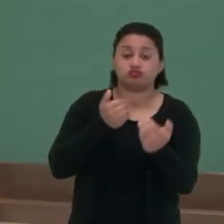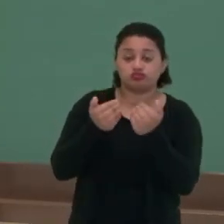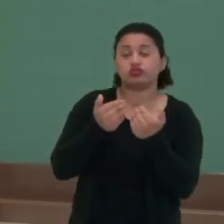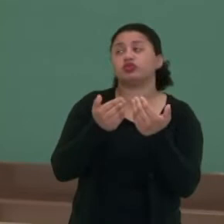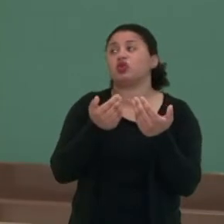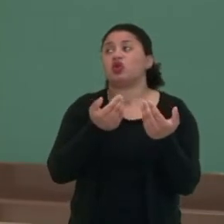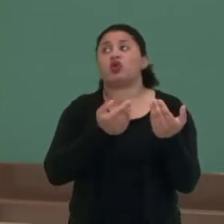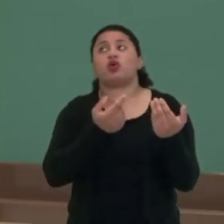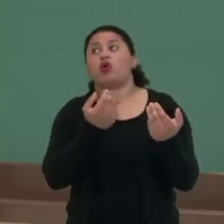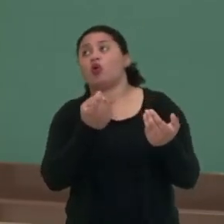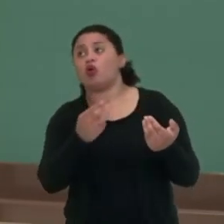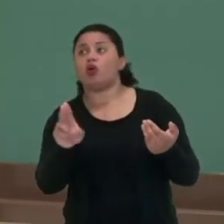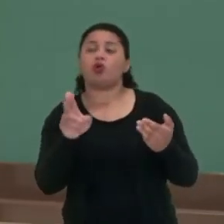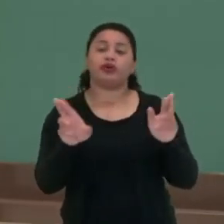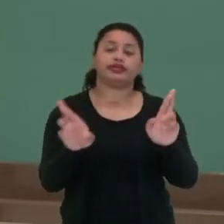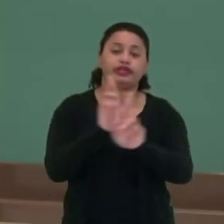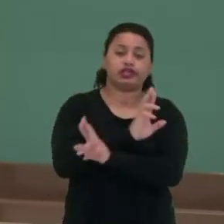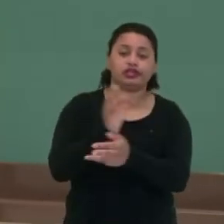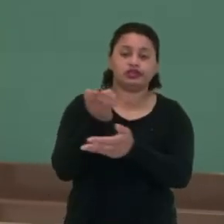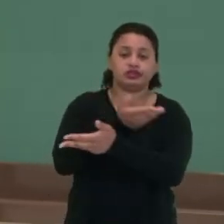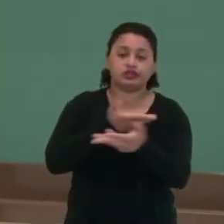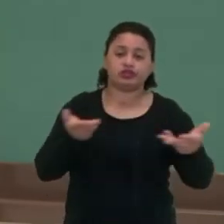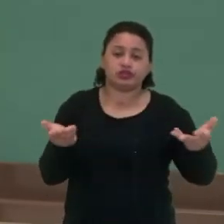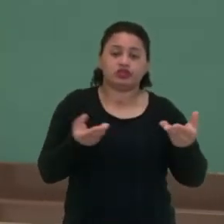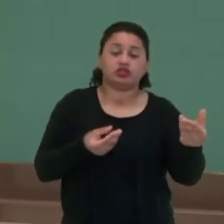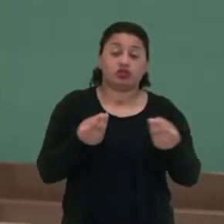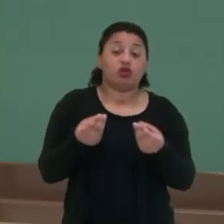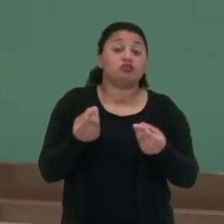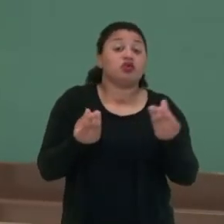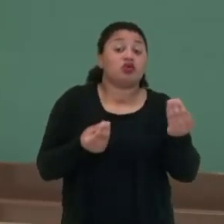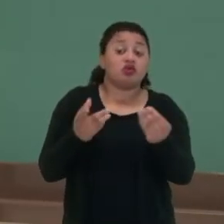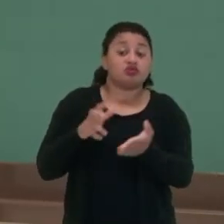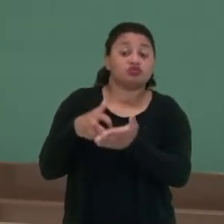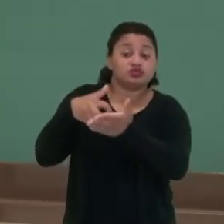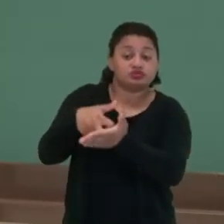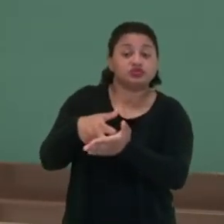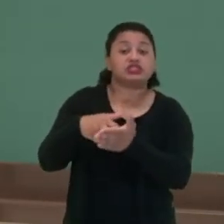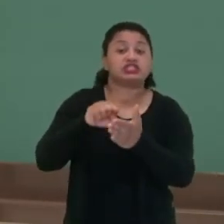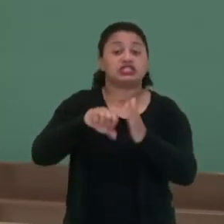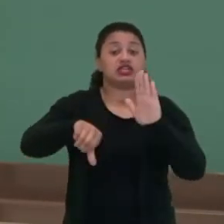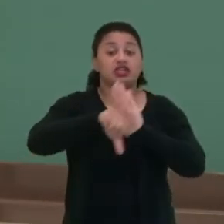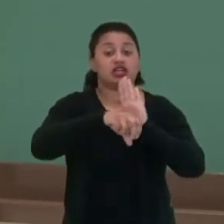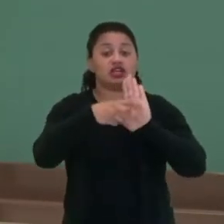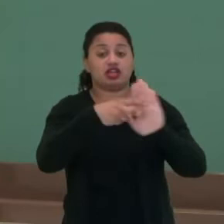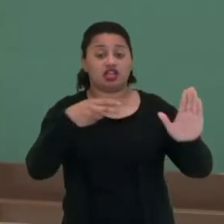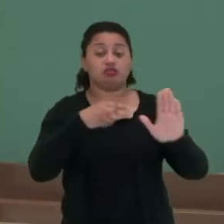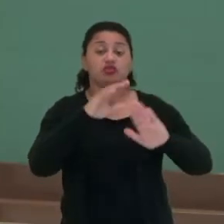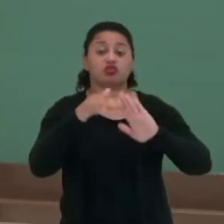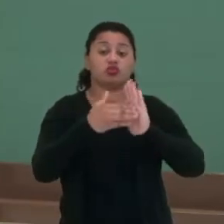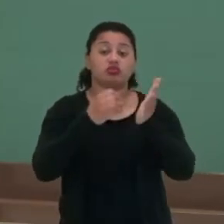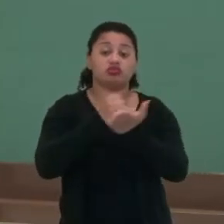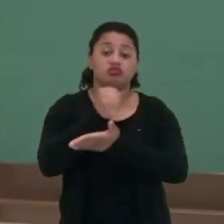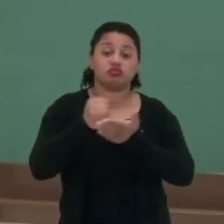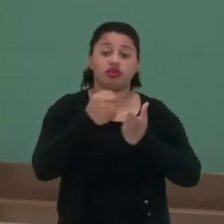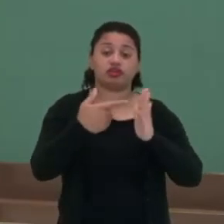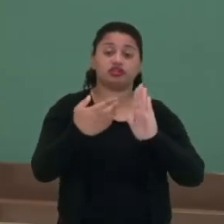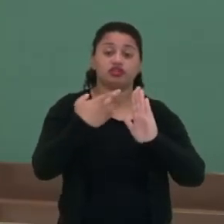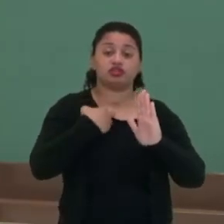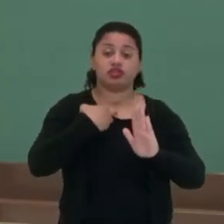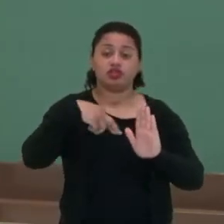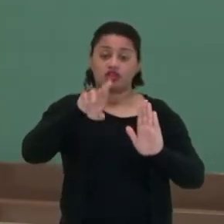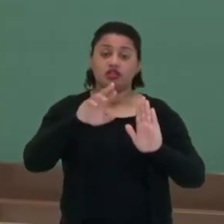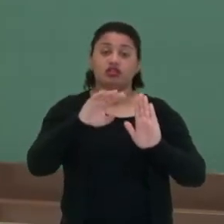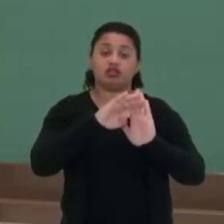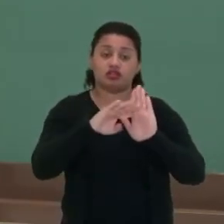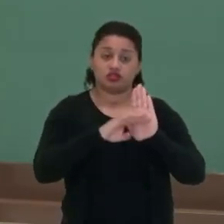se devem ser as relações, como serão as punições para os crimes, tudo em preceitos religiosos. E o que o Ayatollah é?